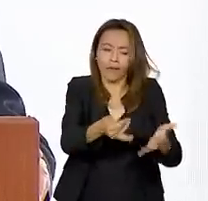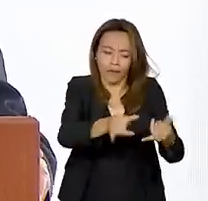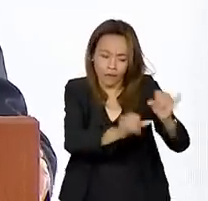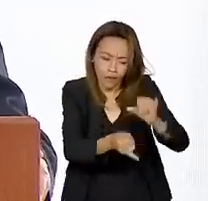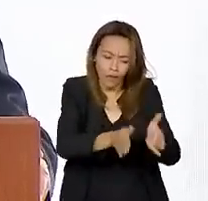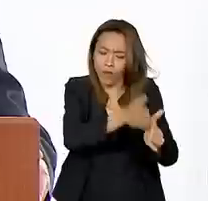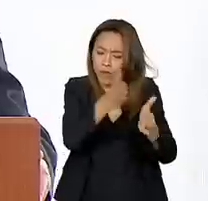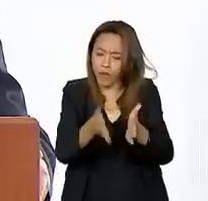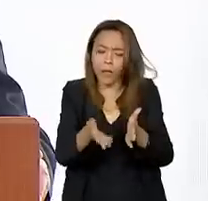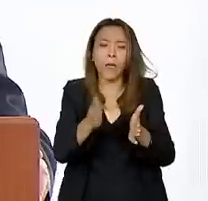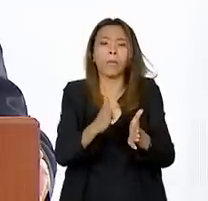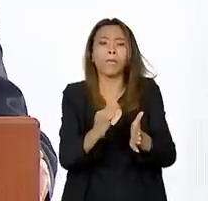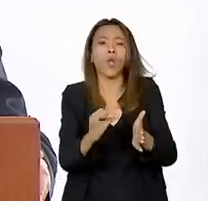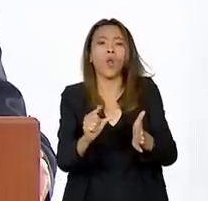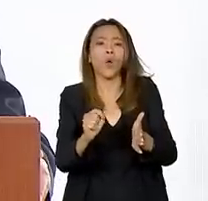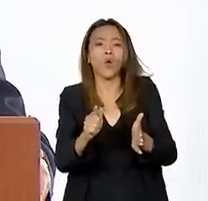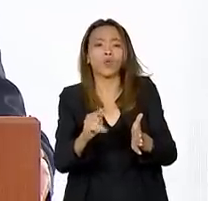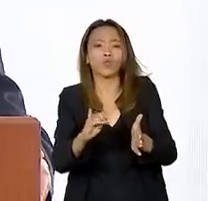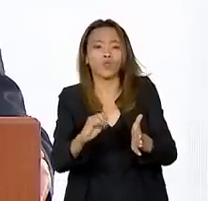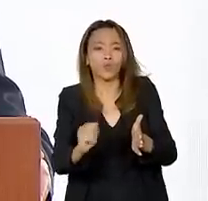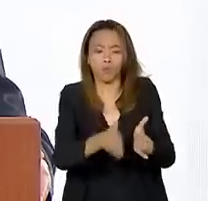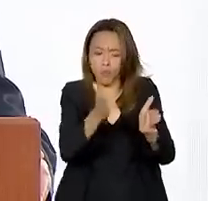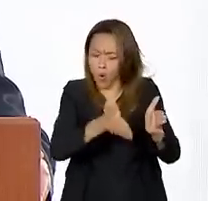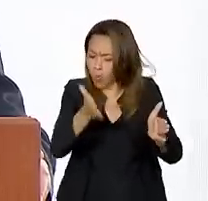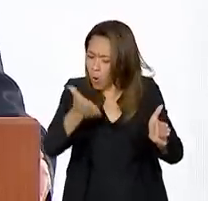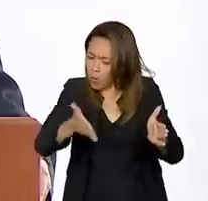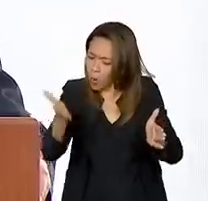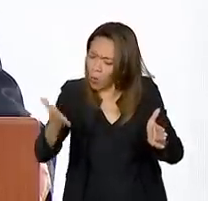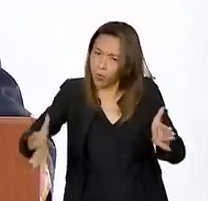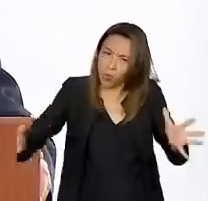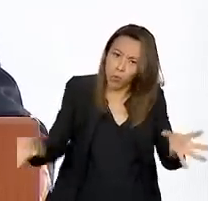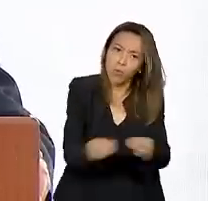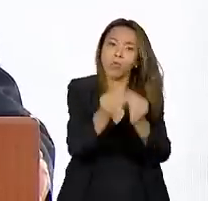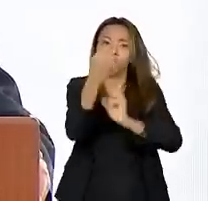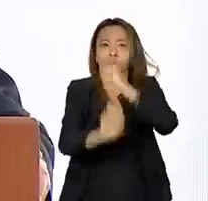nos biológicos. Nós temos hoje trabalhado muito uma grande